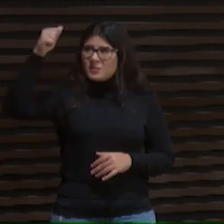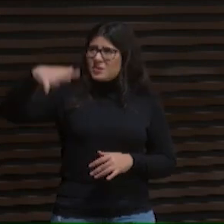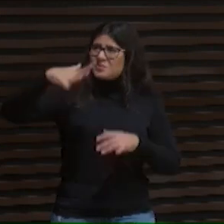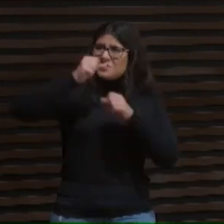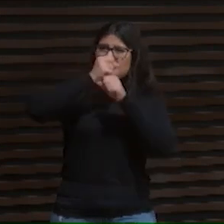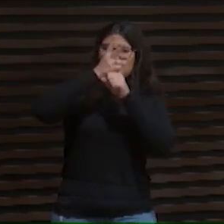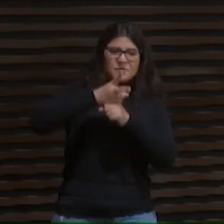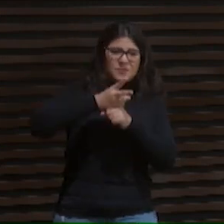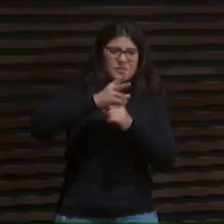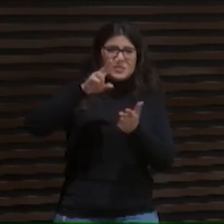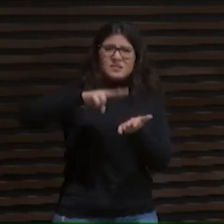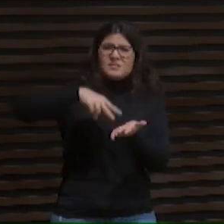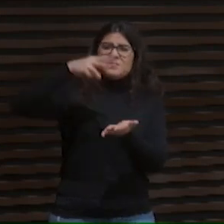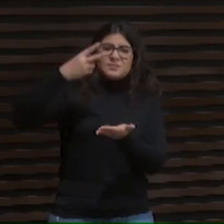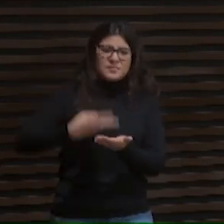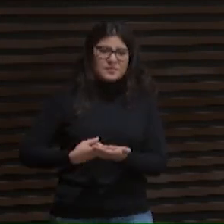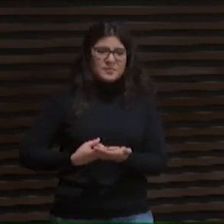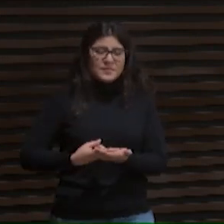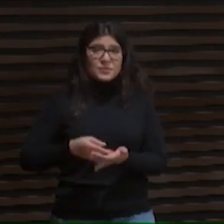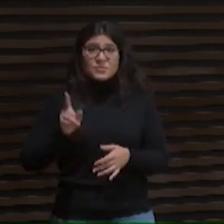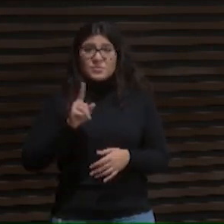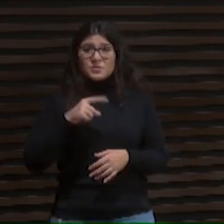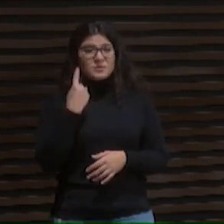Essa luz que nós não podemos vislumbrar.